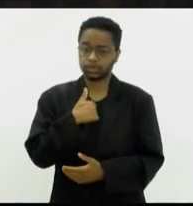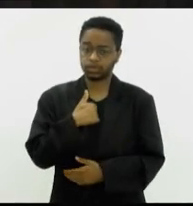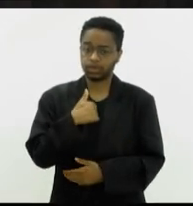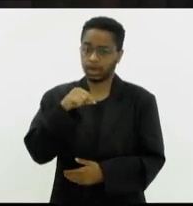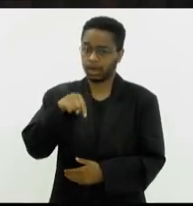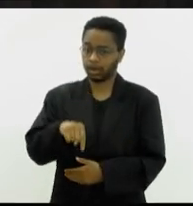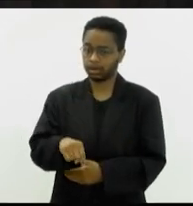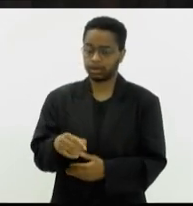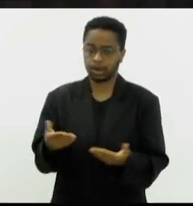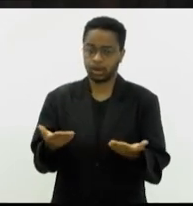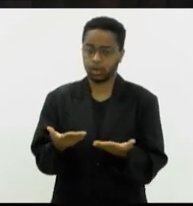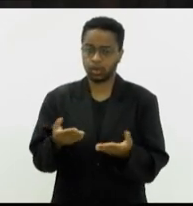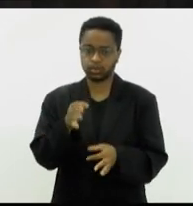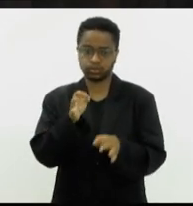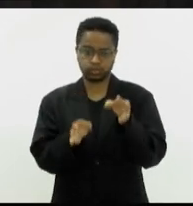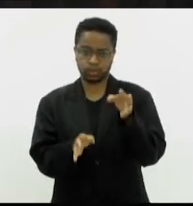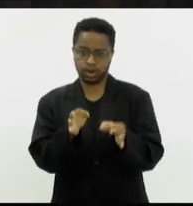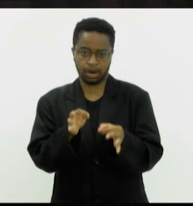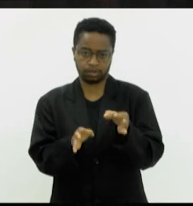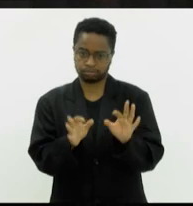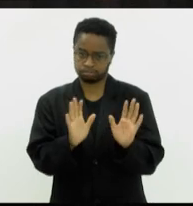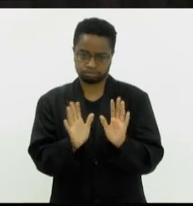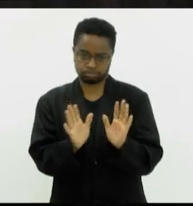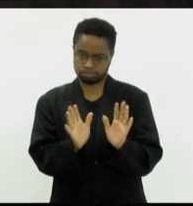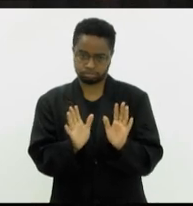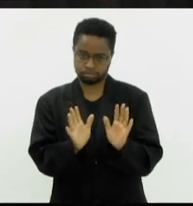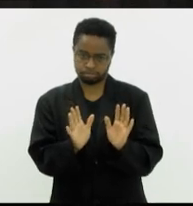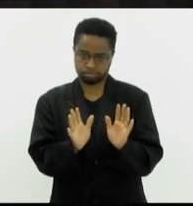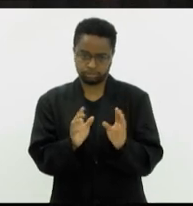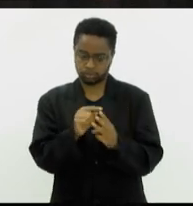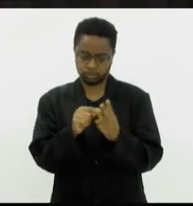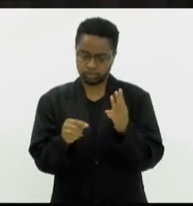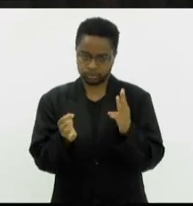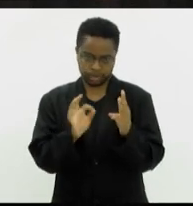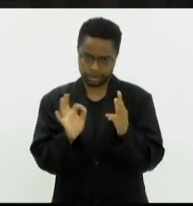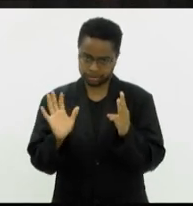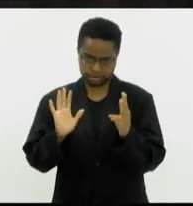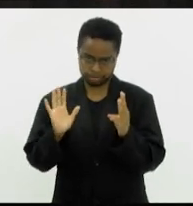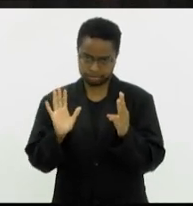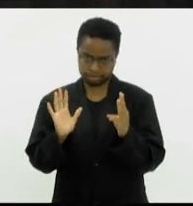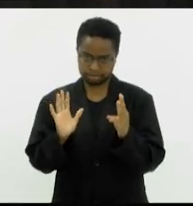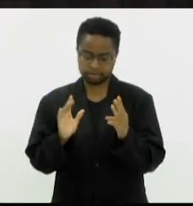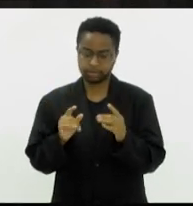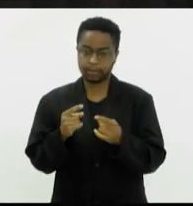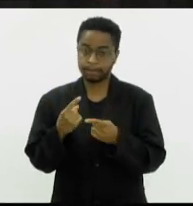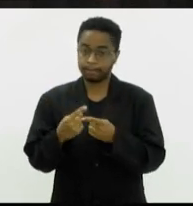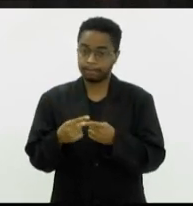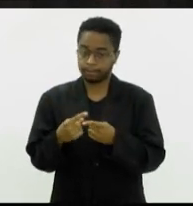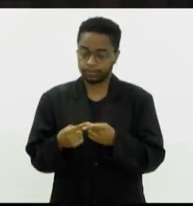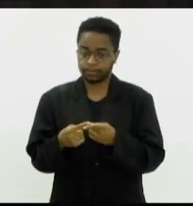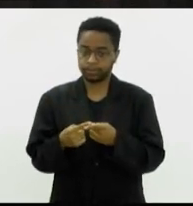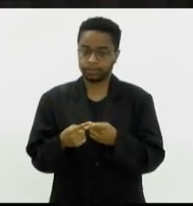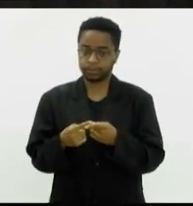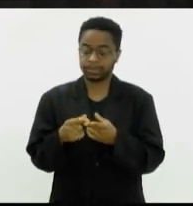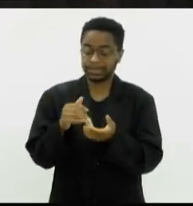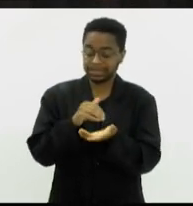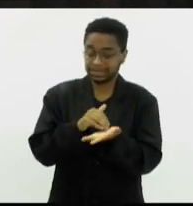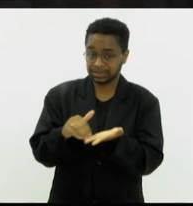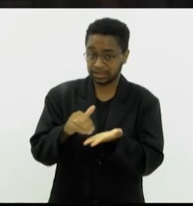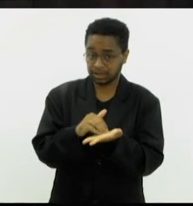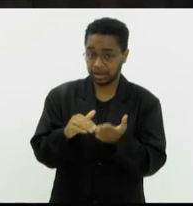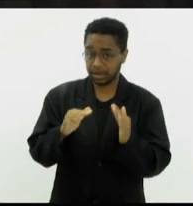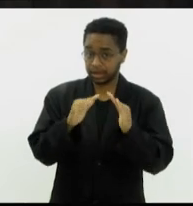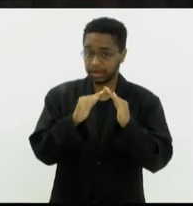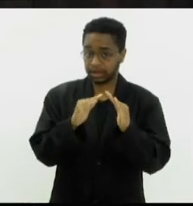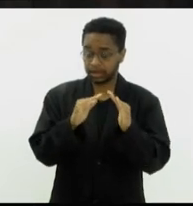aqui juízo de valor de nenhum dos três porque o secretário da